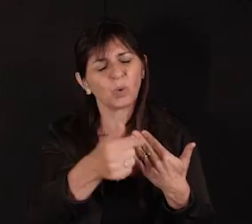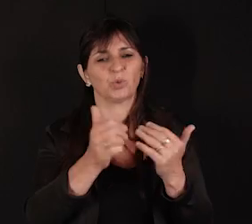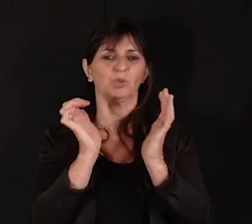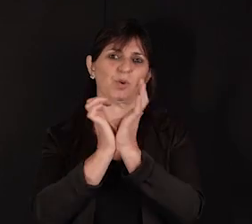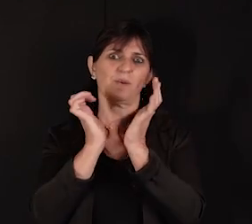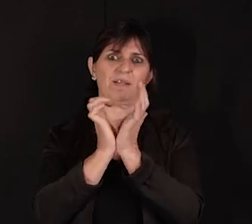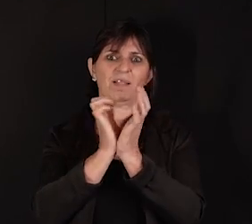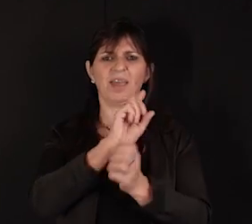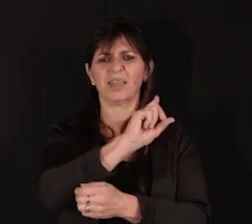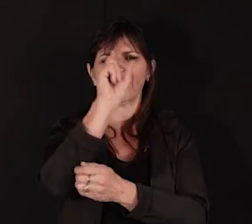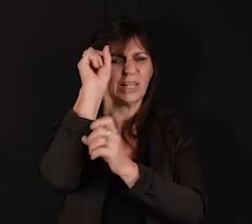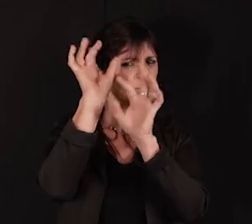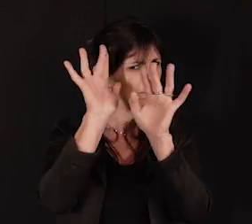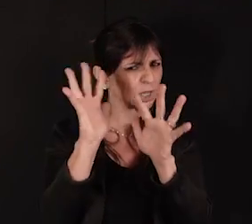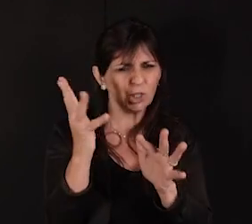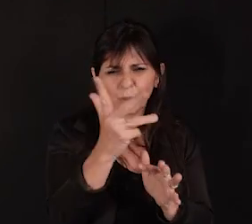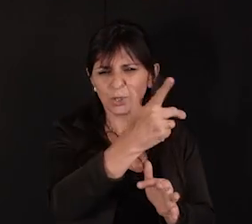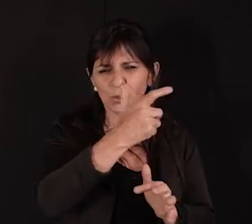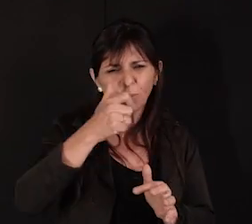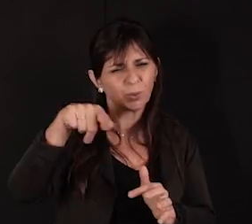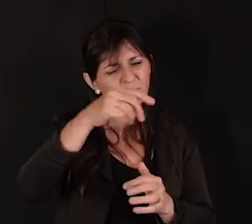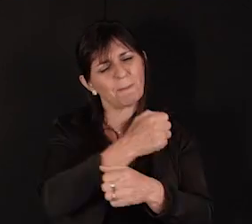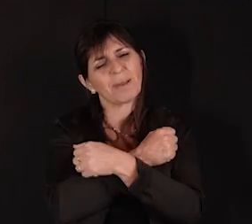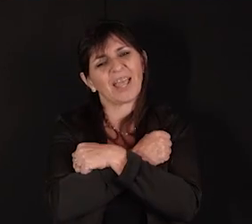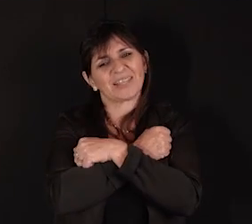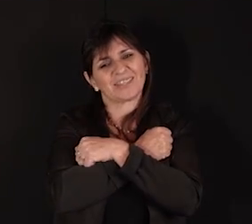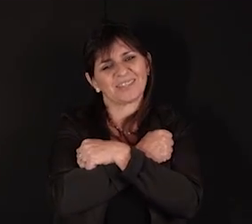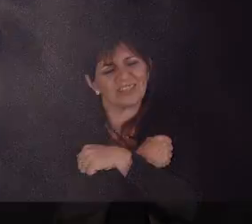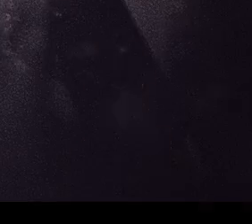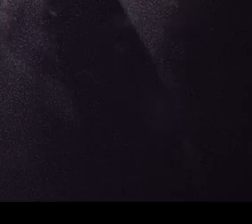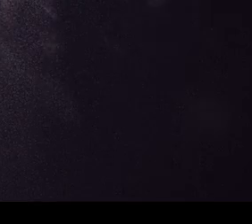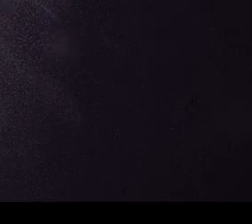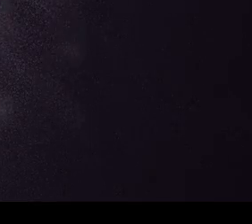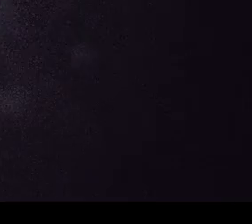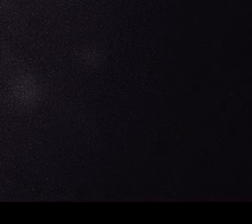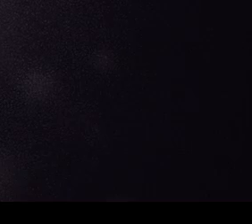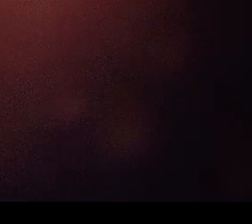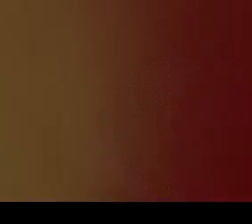E que Deus abençoe a todos vocês. Um abraço.